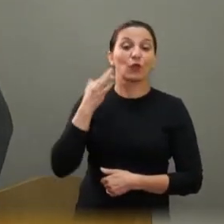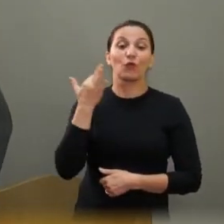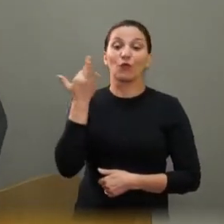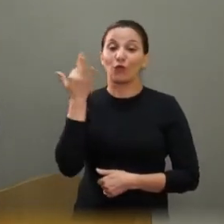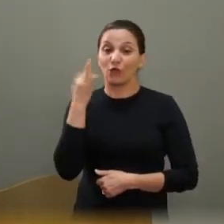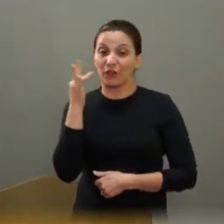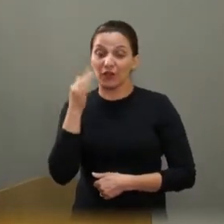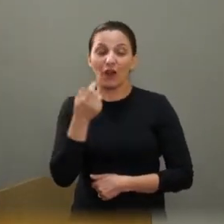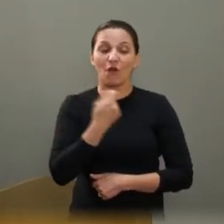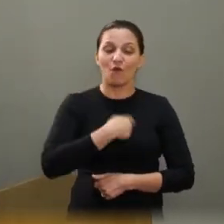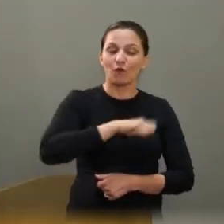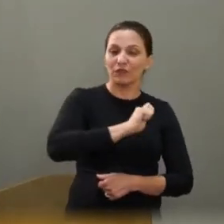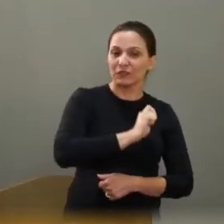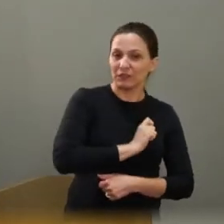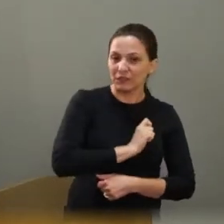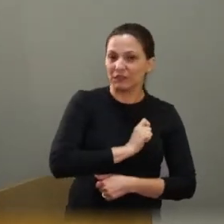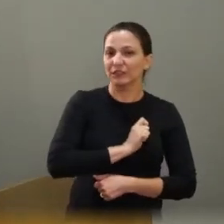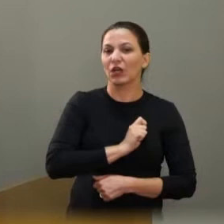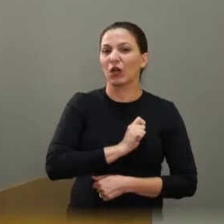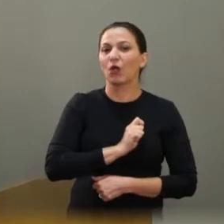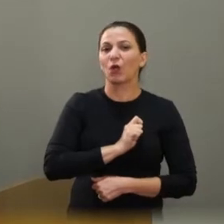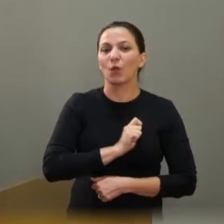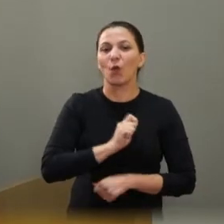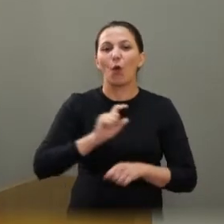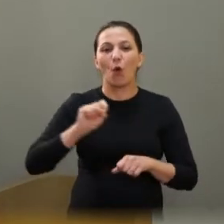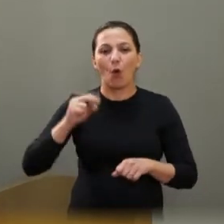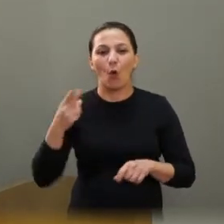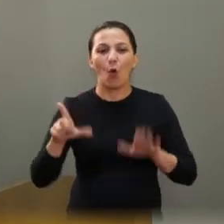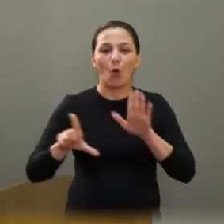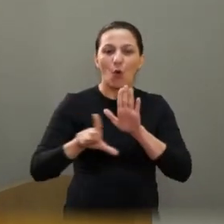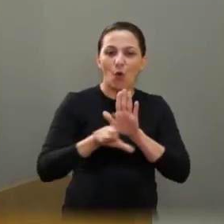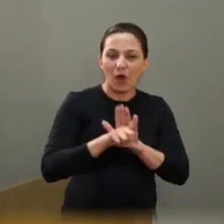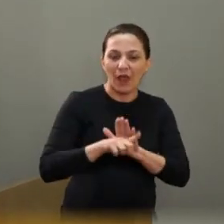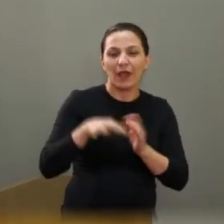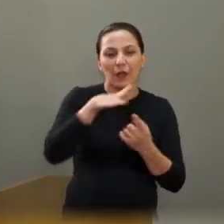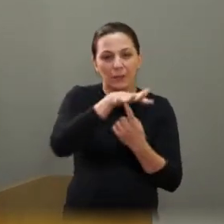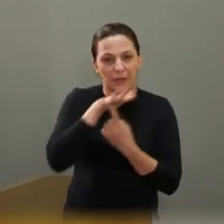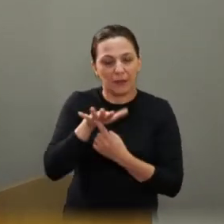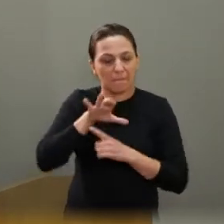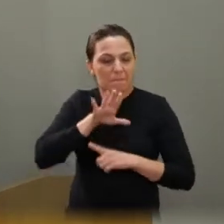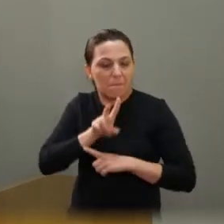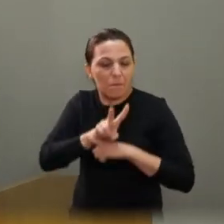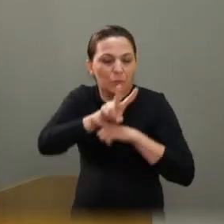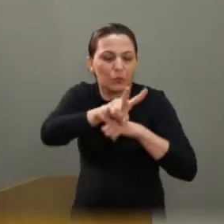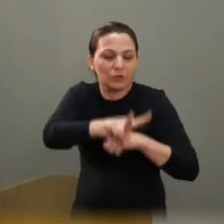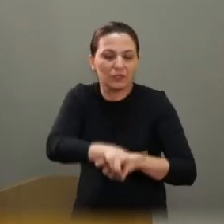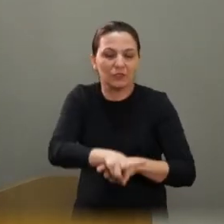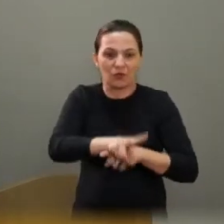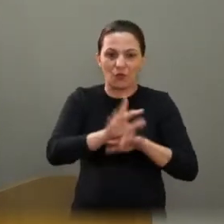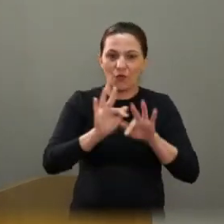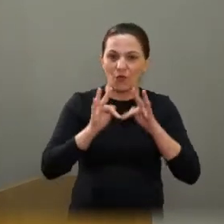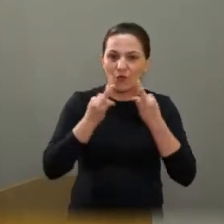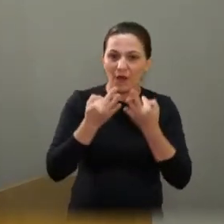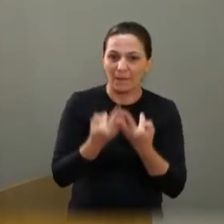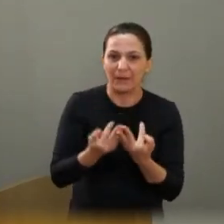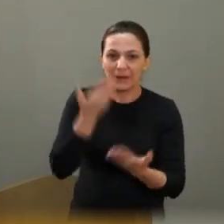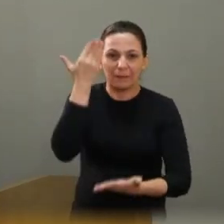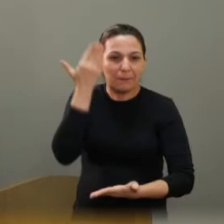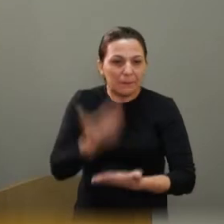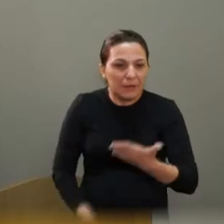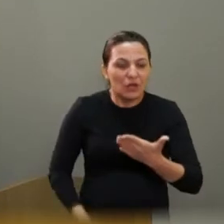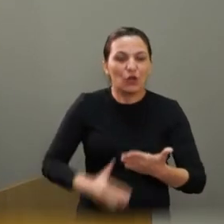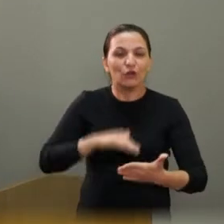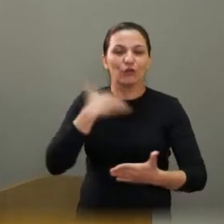federais para fazer a fiscalização ou buscar leis ambientais e proteção das famílias das pessoas que perderam sua vida e